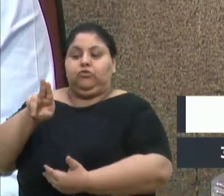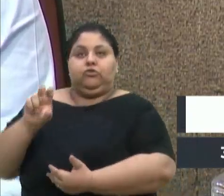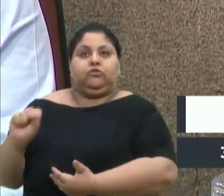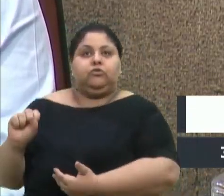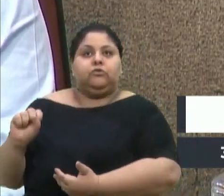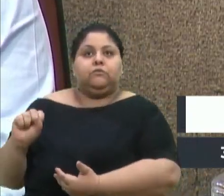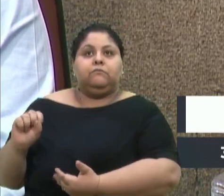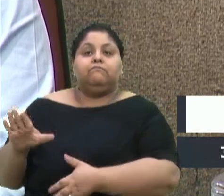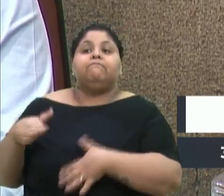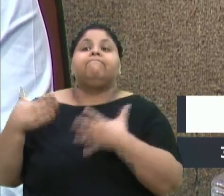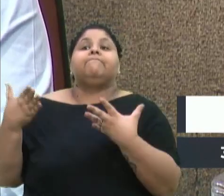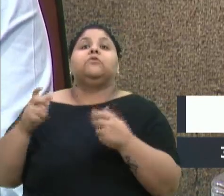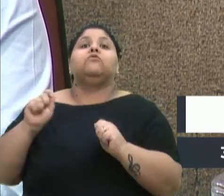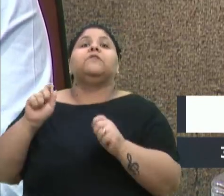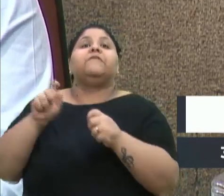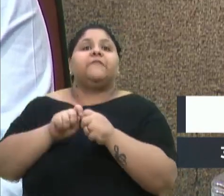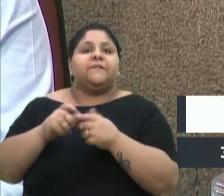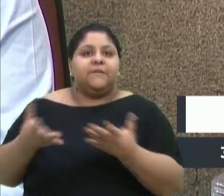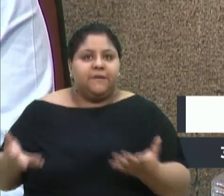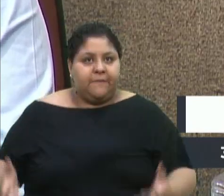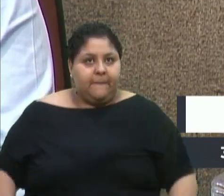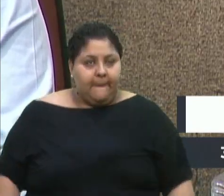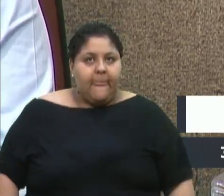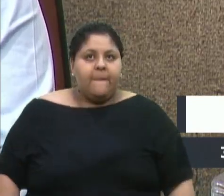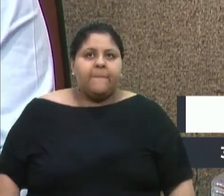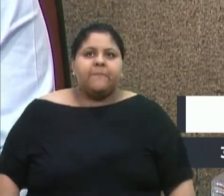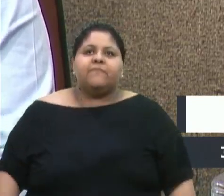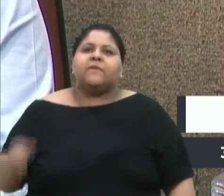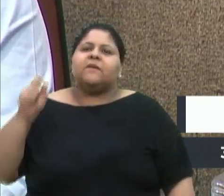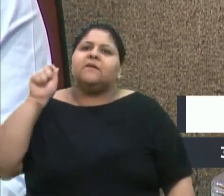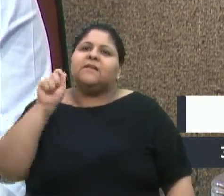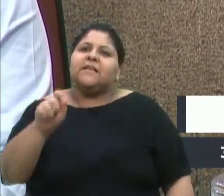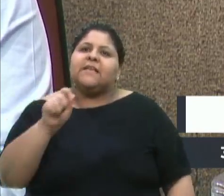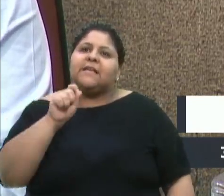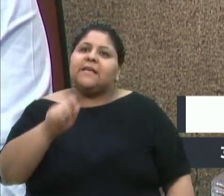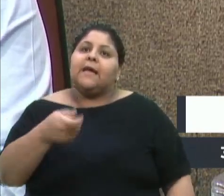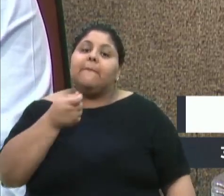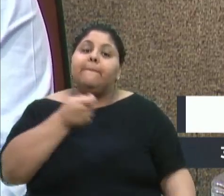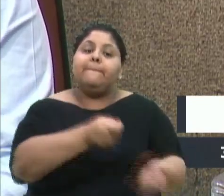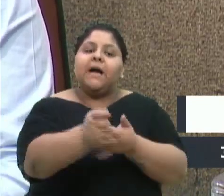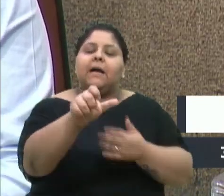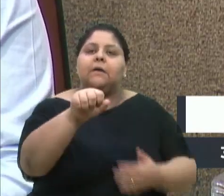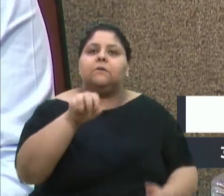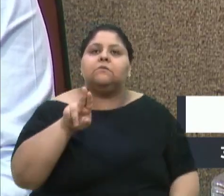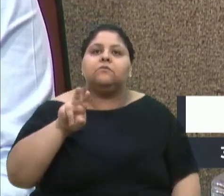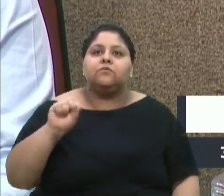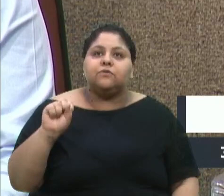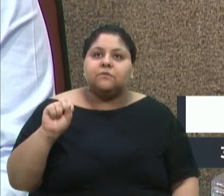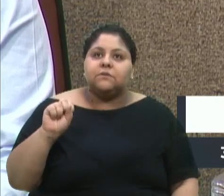E aí, como é que fica? Quem é que banca o SUS?